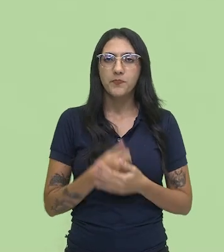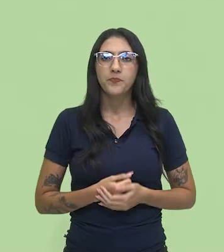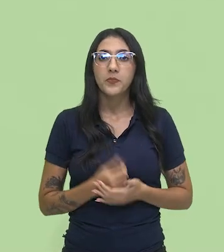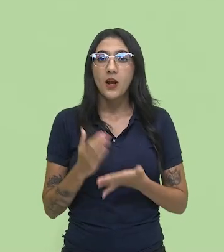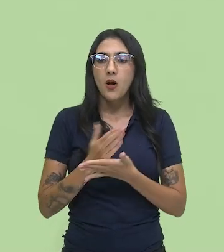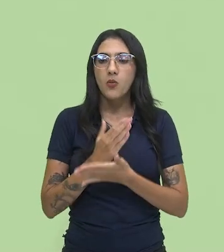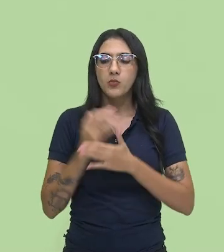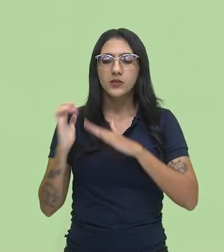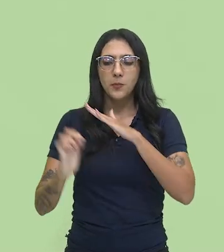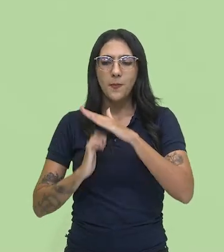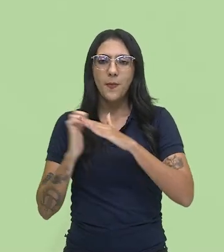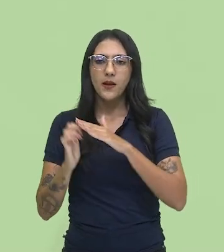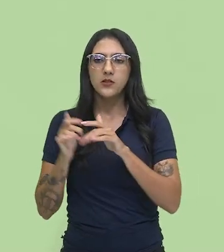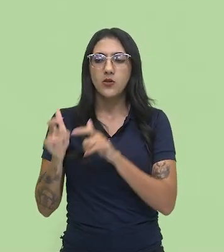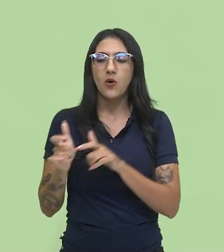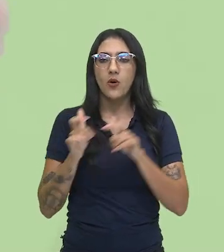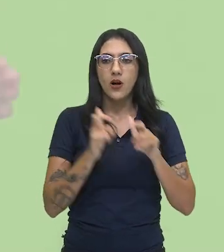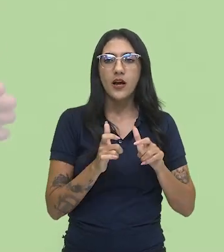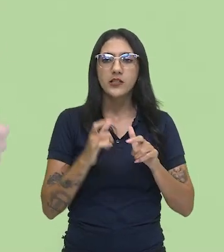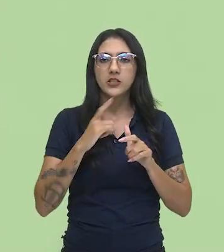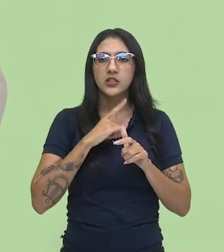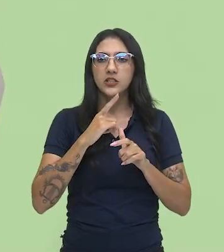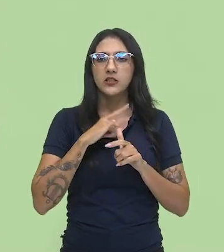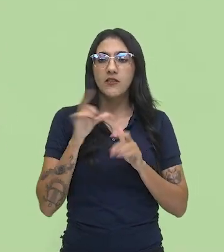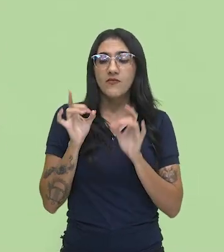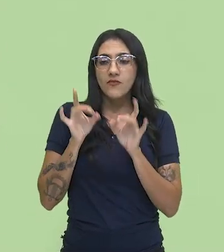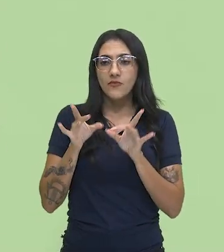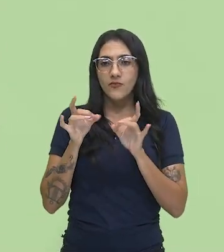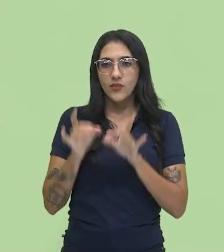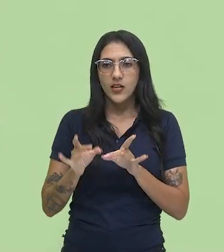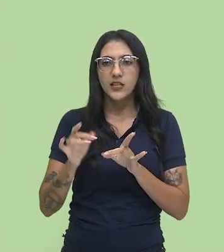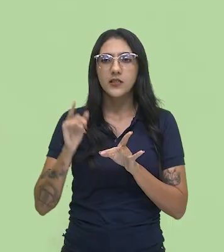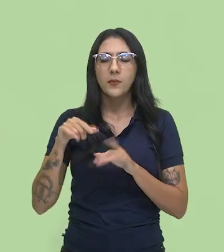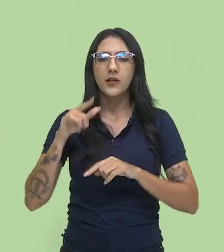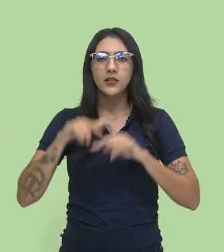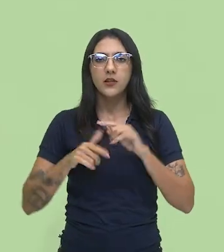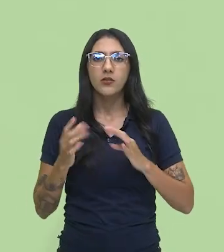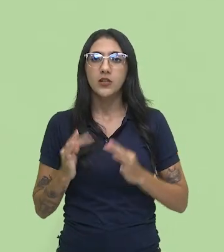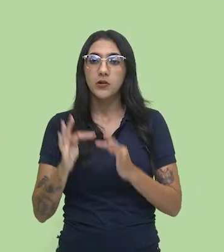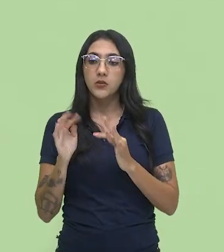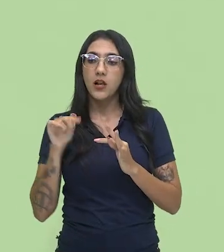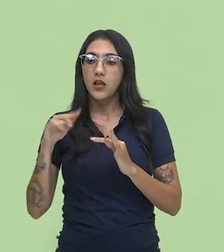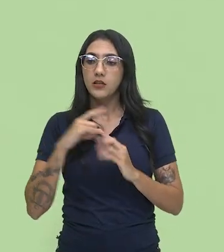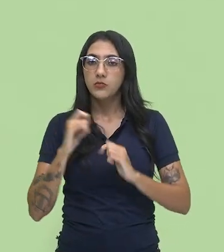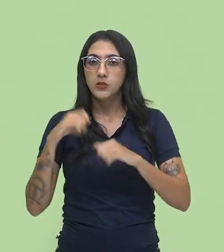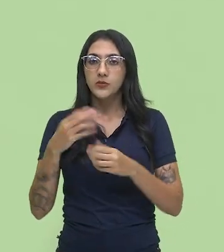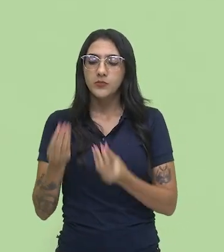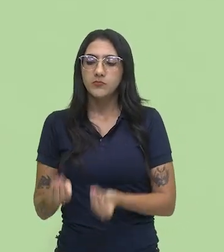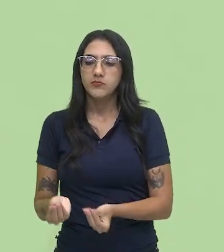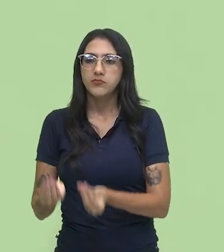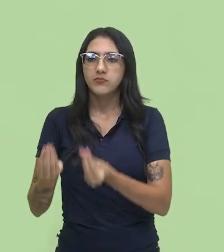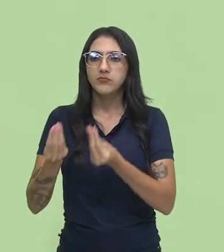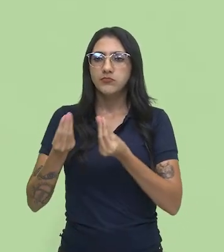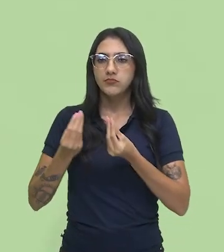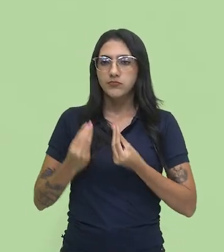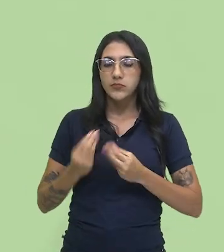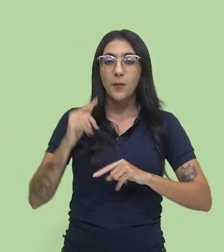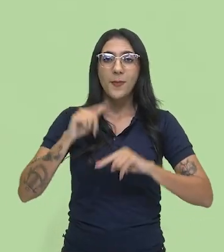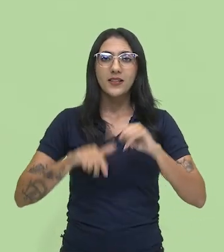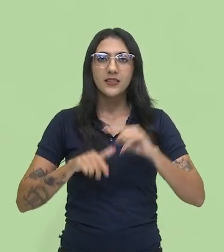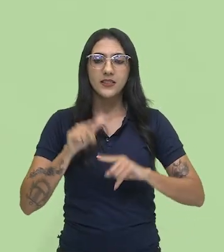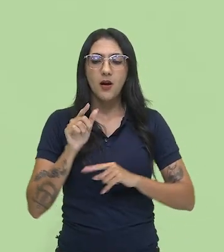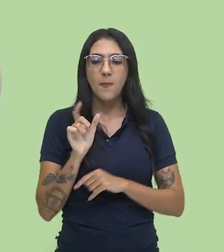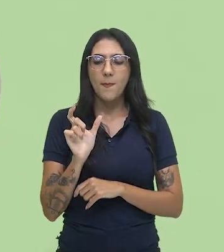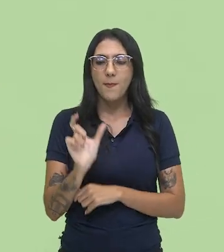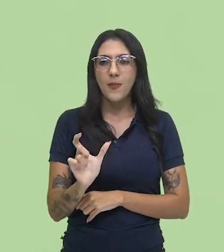empresas, estabelecimentos que vendem eletrônicos a receberem as